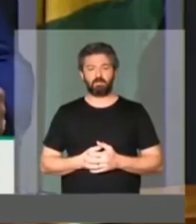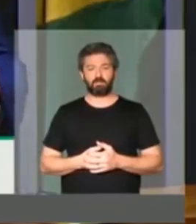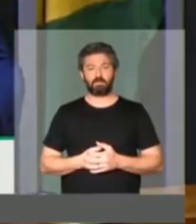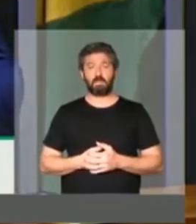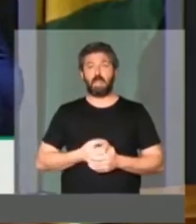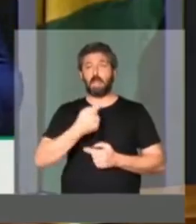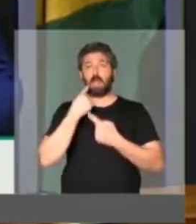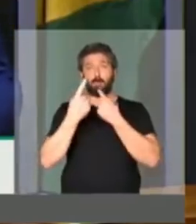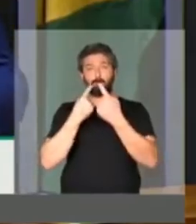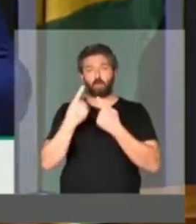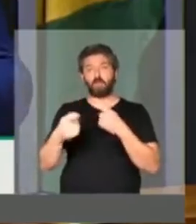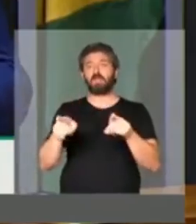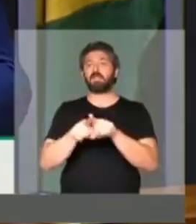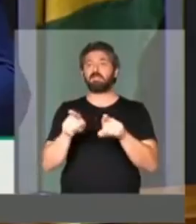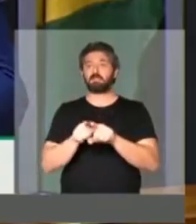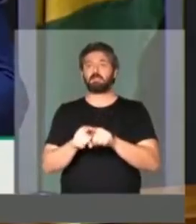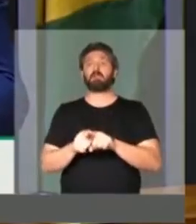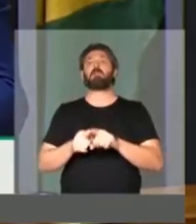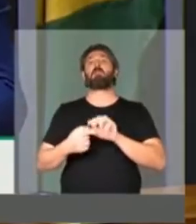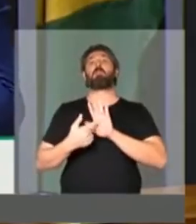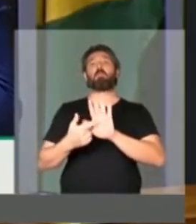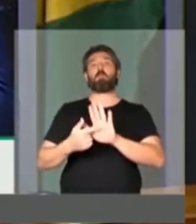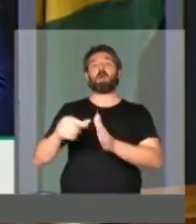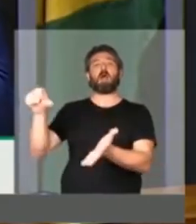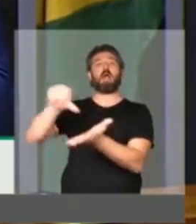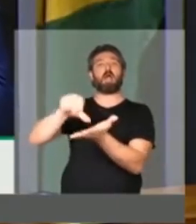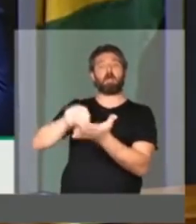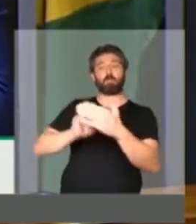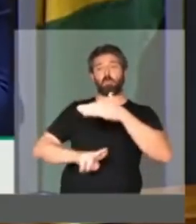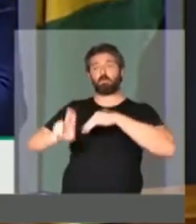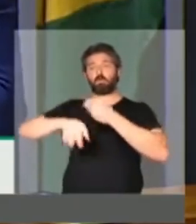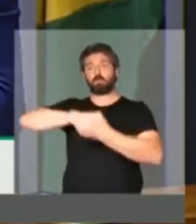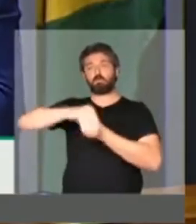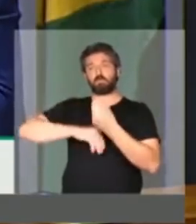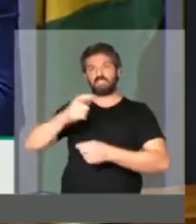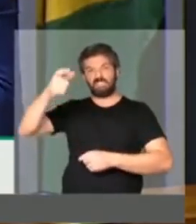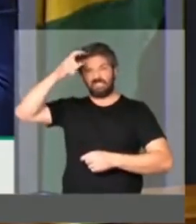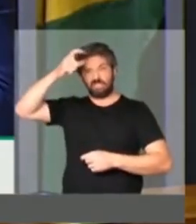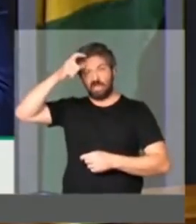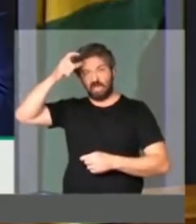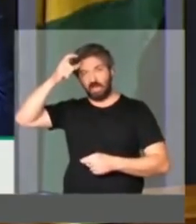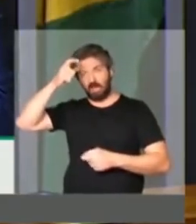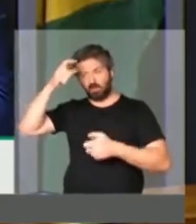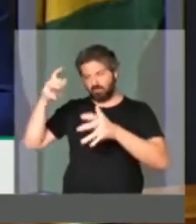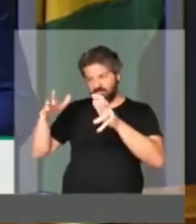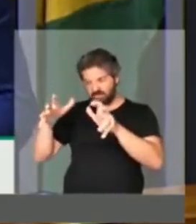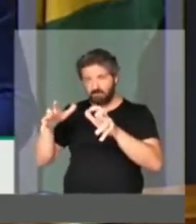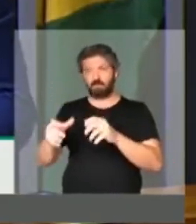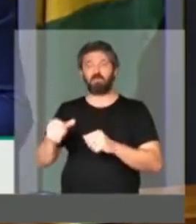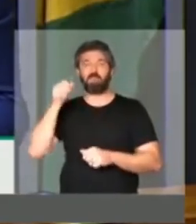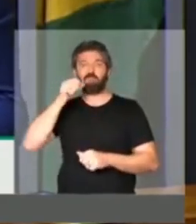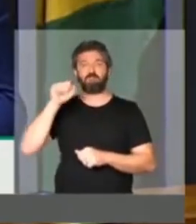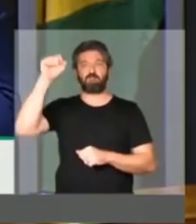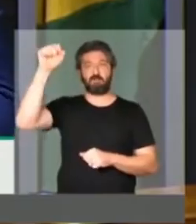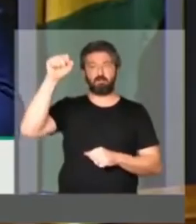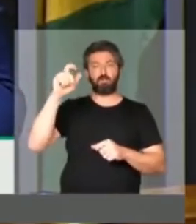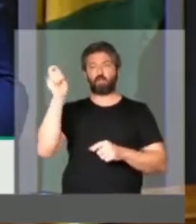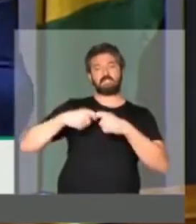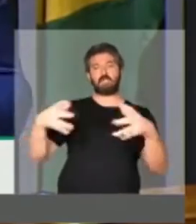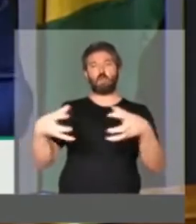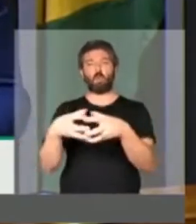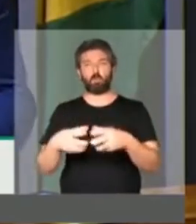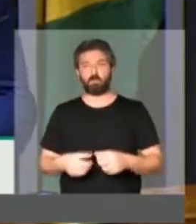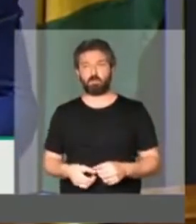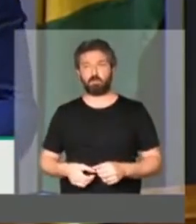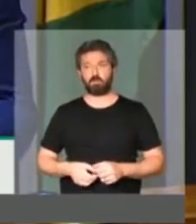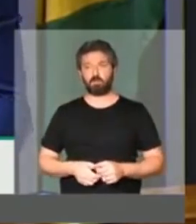Outras reportagens falando desse mesmo fato, festa em campus universitário mistura satanismo, feminismo, drogas e orgias.